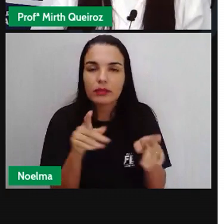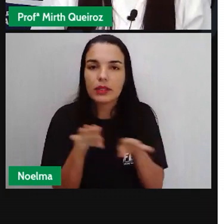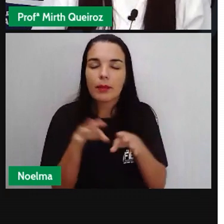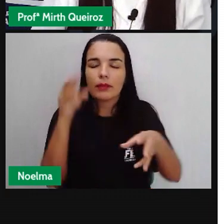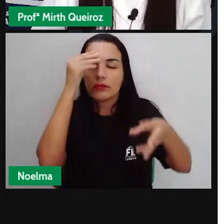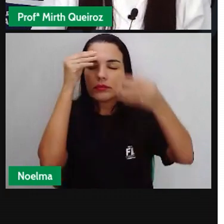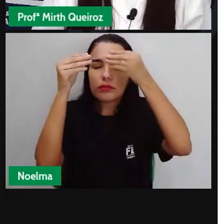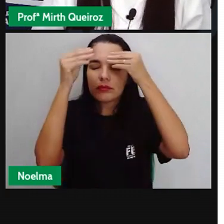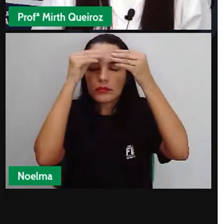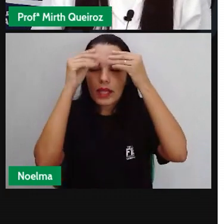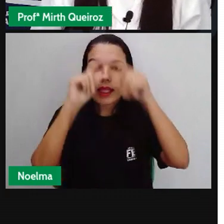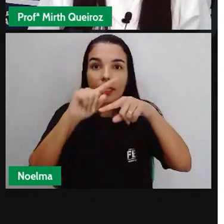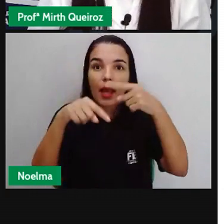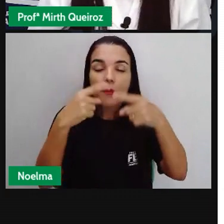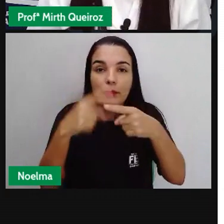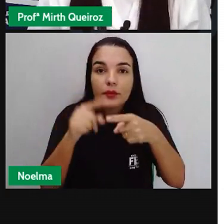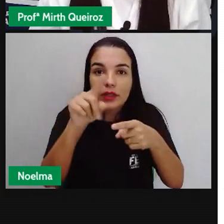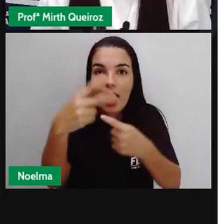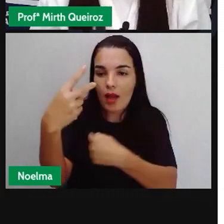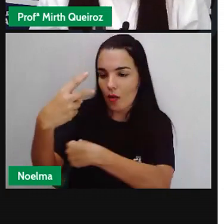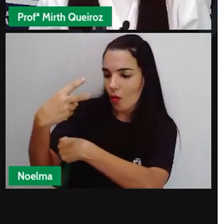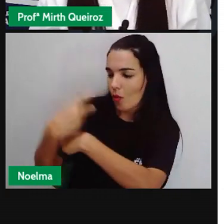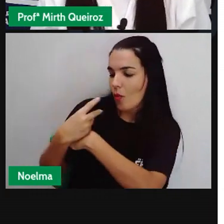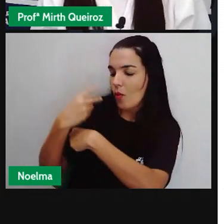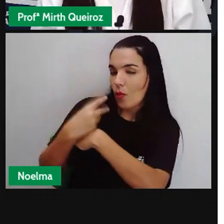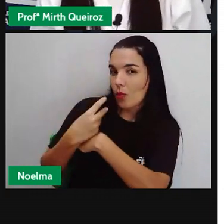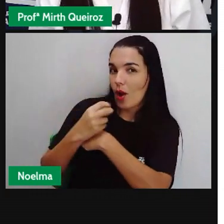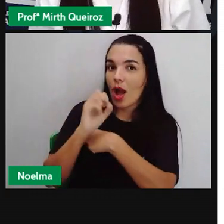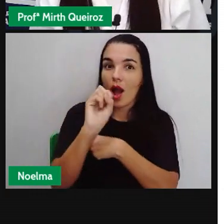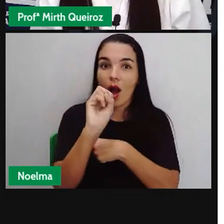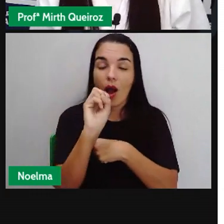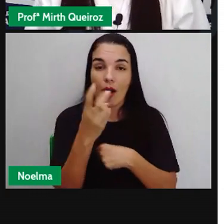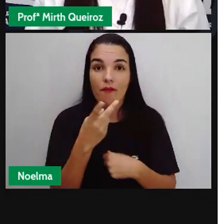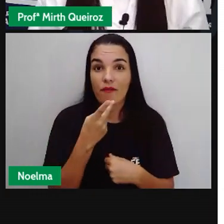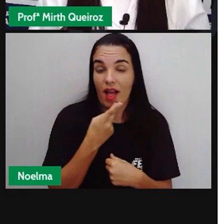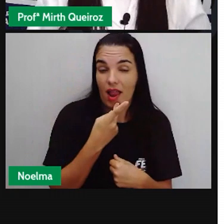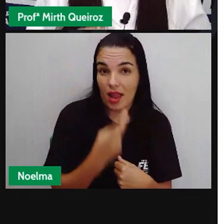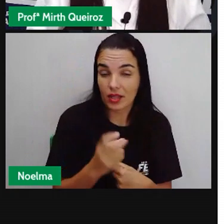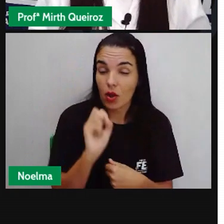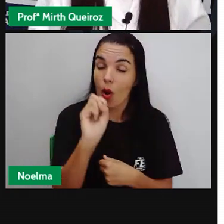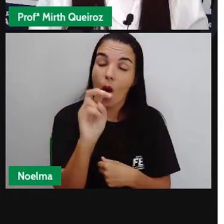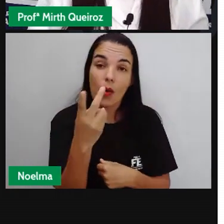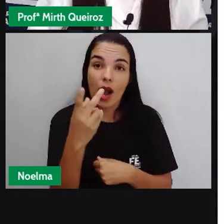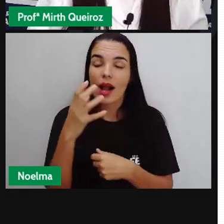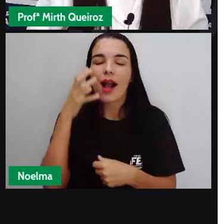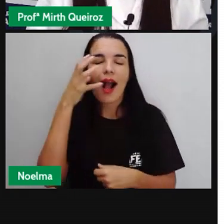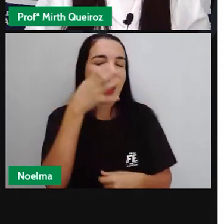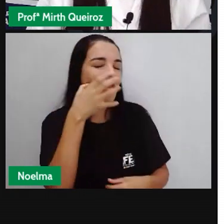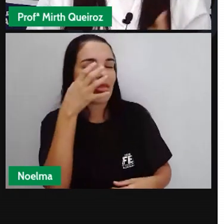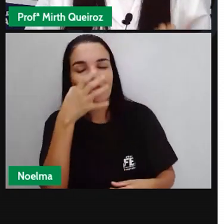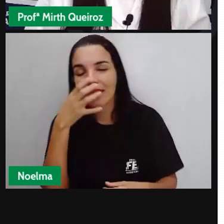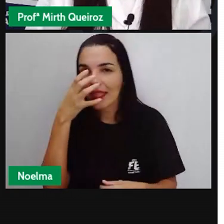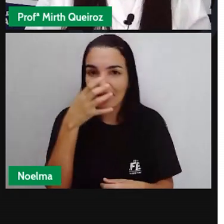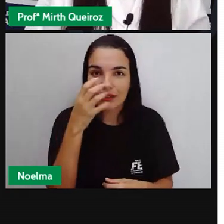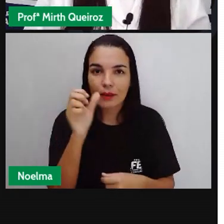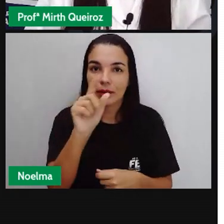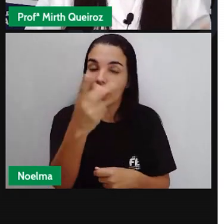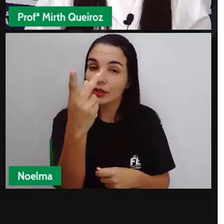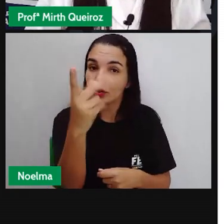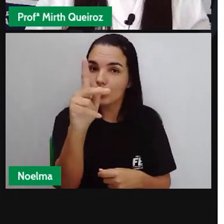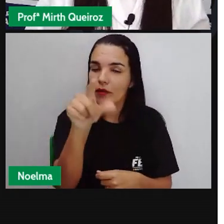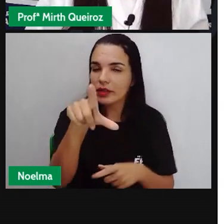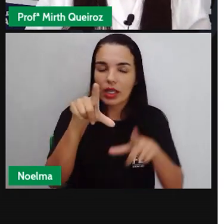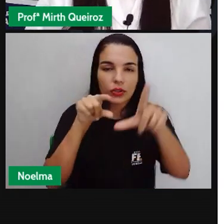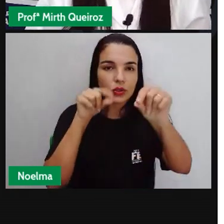puderem, vocês vão gravar um vídeo recitando ou cantando uma dessas parlendas que vocês escolheram,